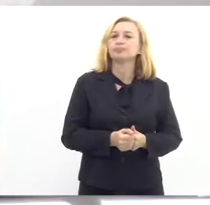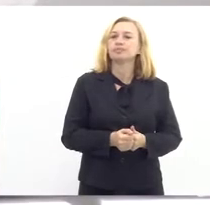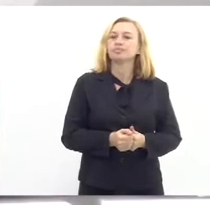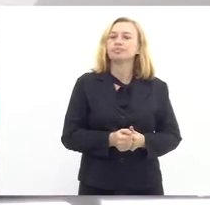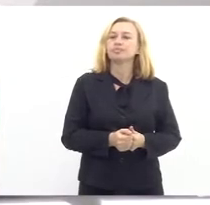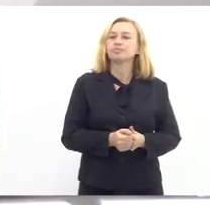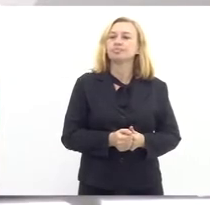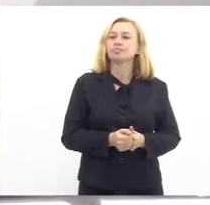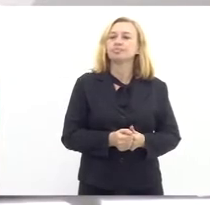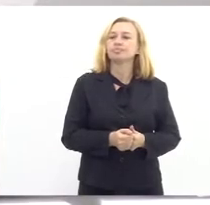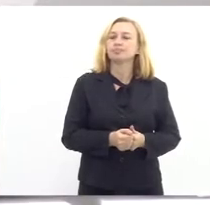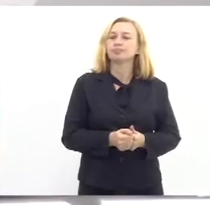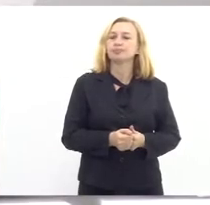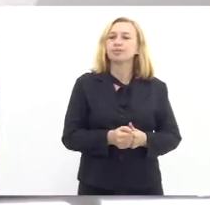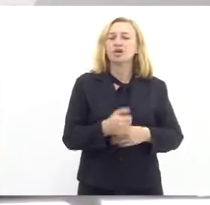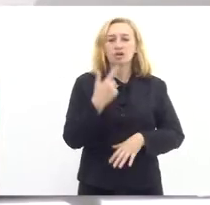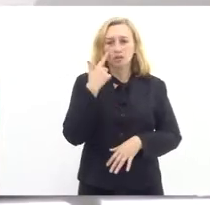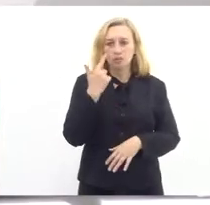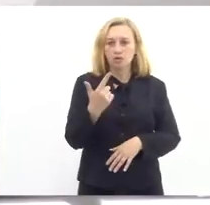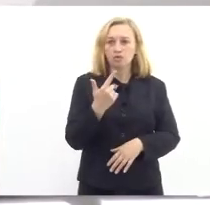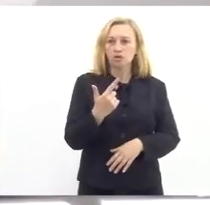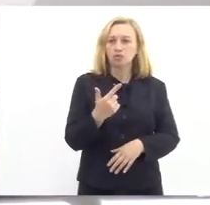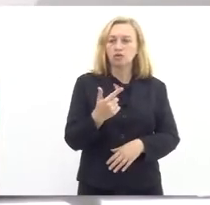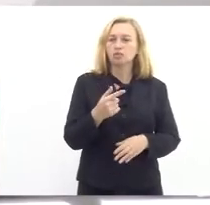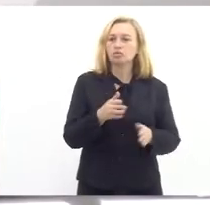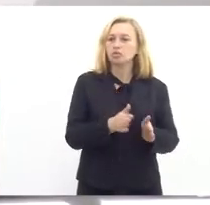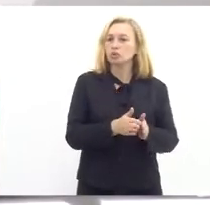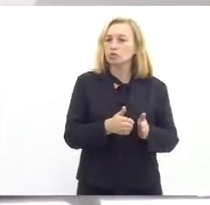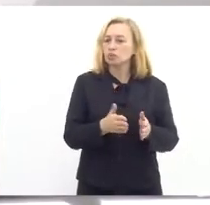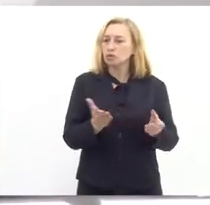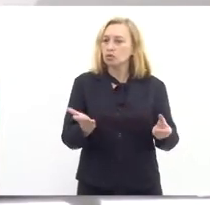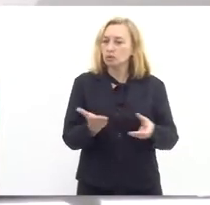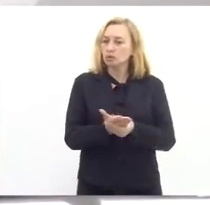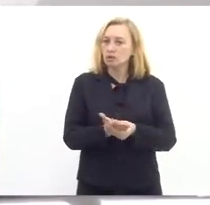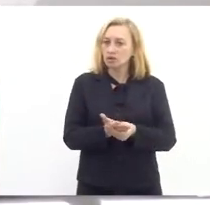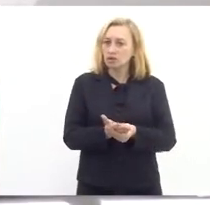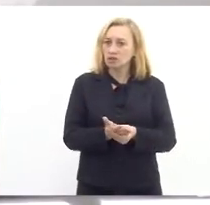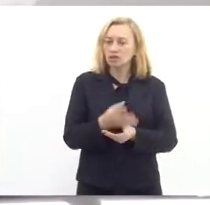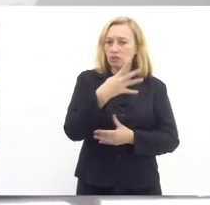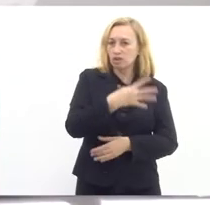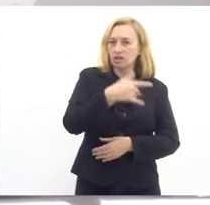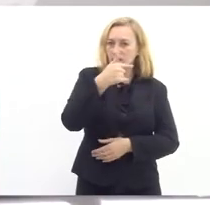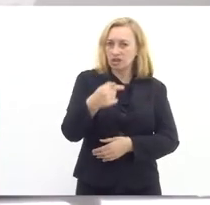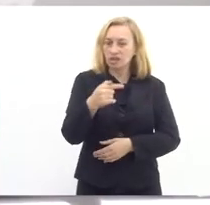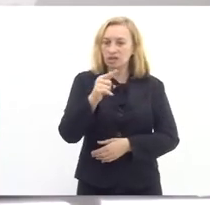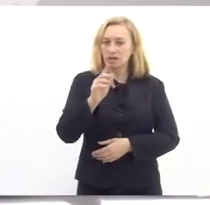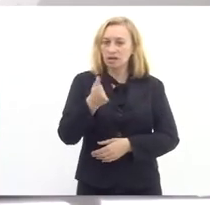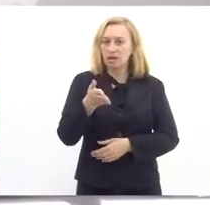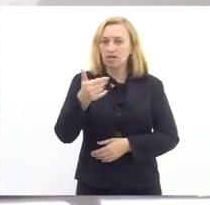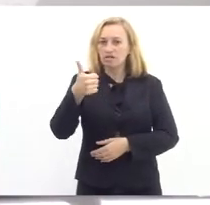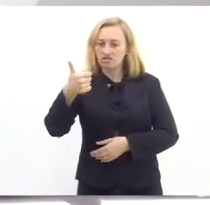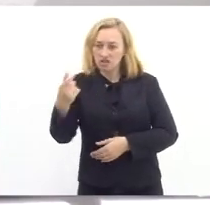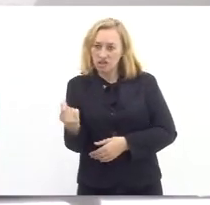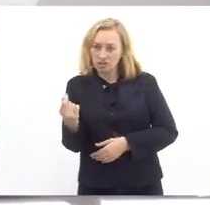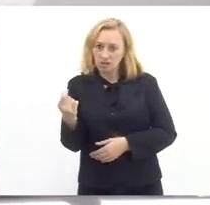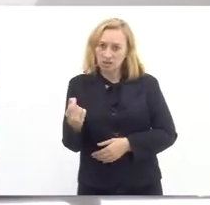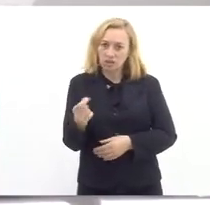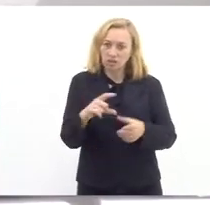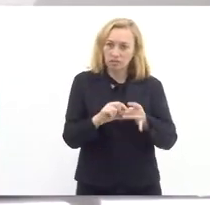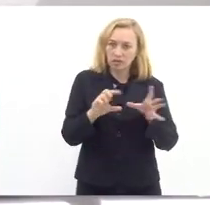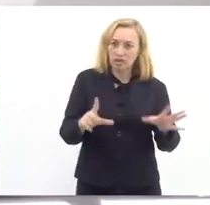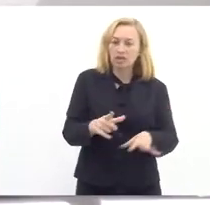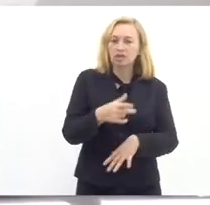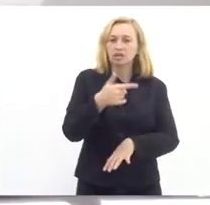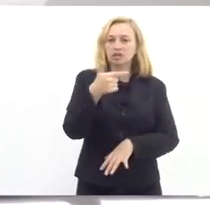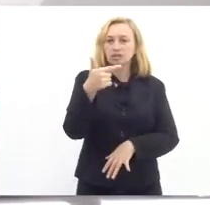legais, regimentais, tendo em vista o que consta no processo tal, de 45/20, e deliberado na 13ª